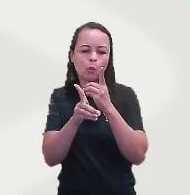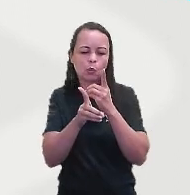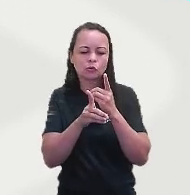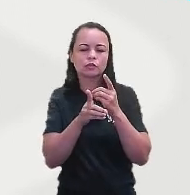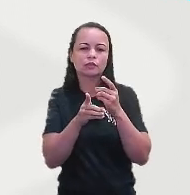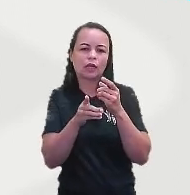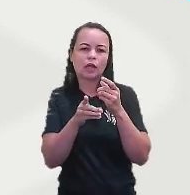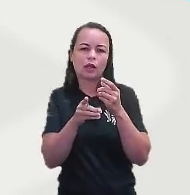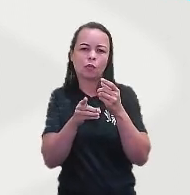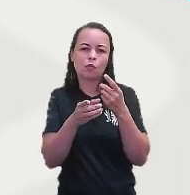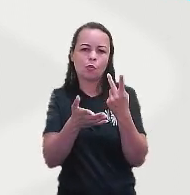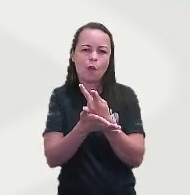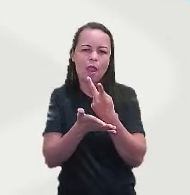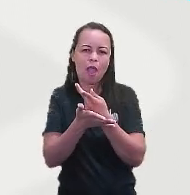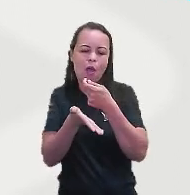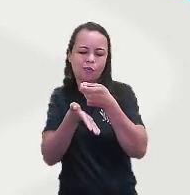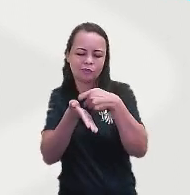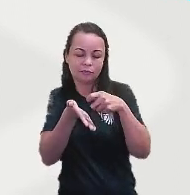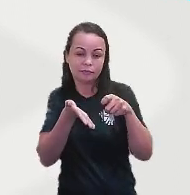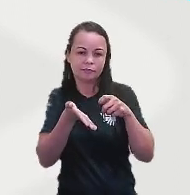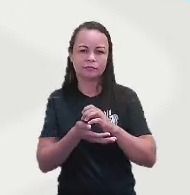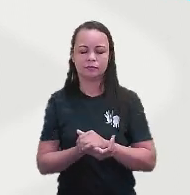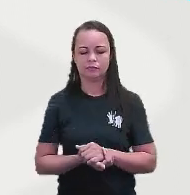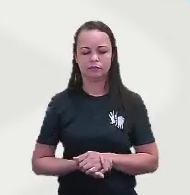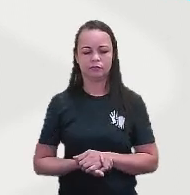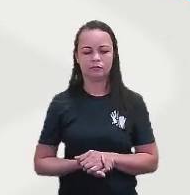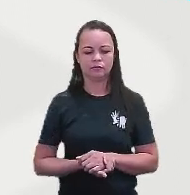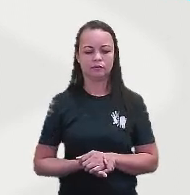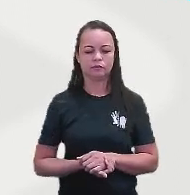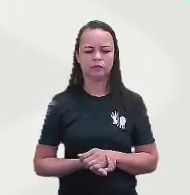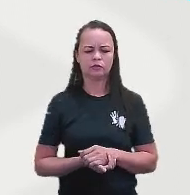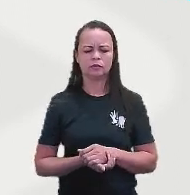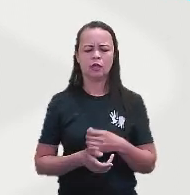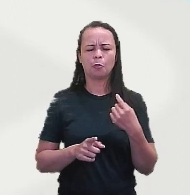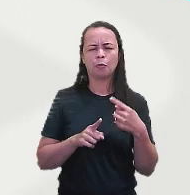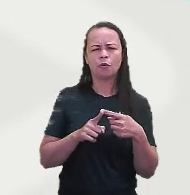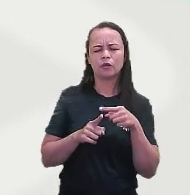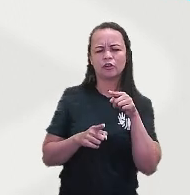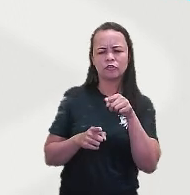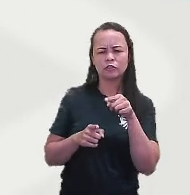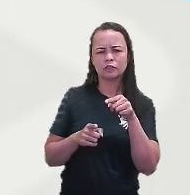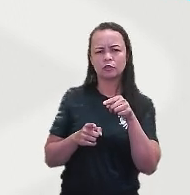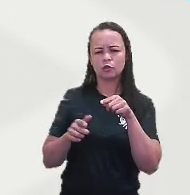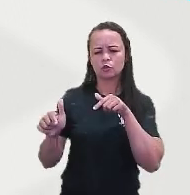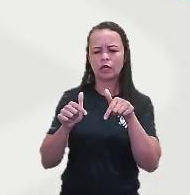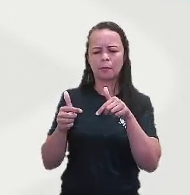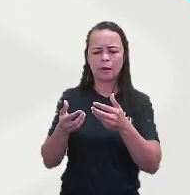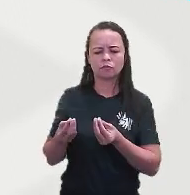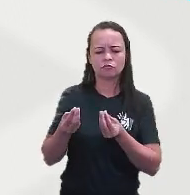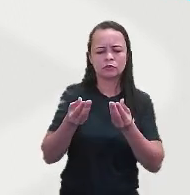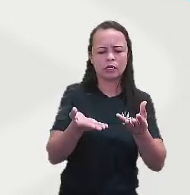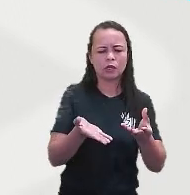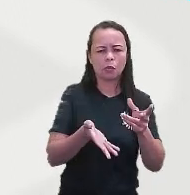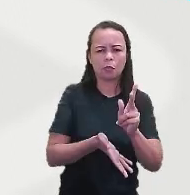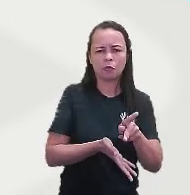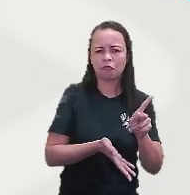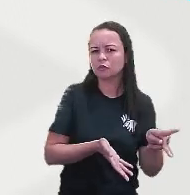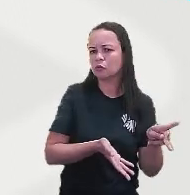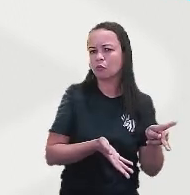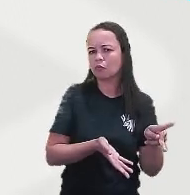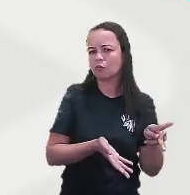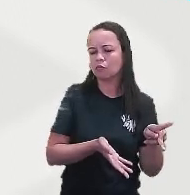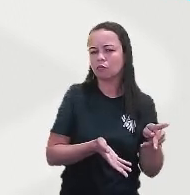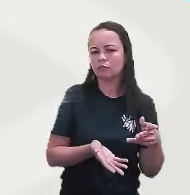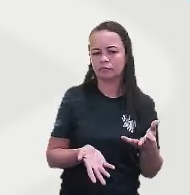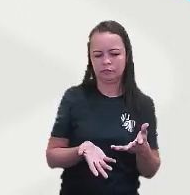erro de grafia. Por que você não entregou o trabalho ao professor? Então, esse porquê está